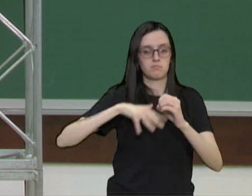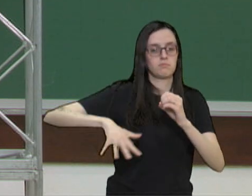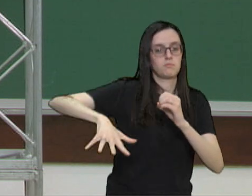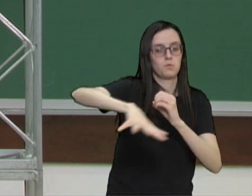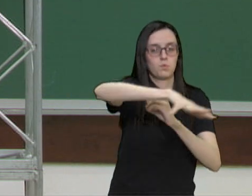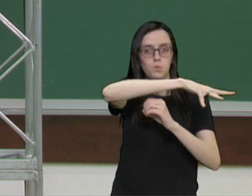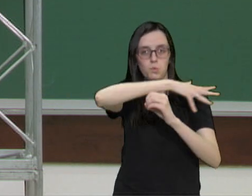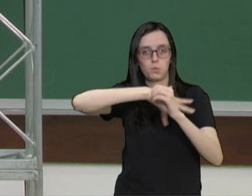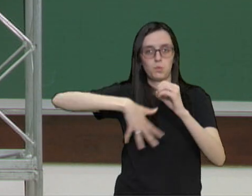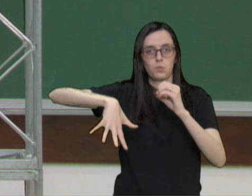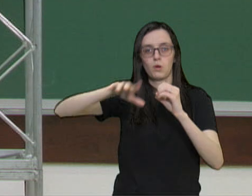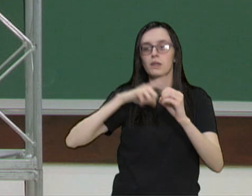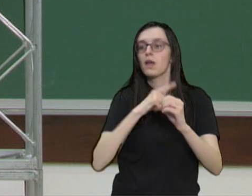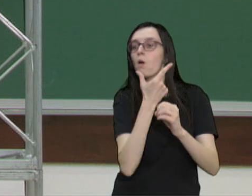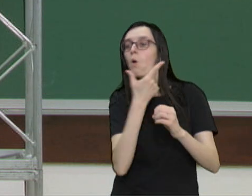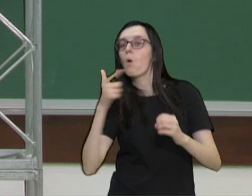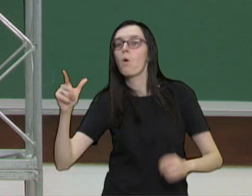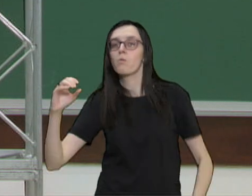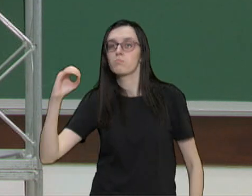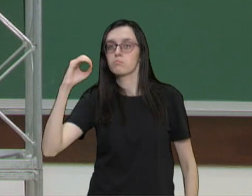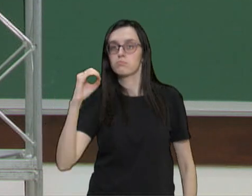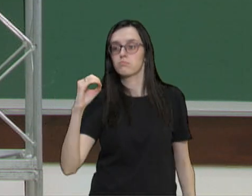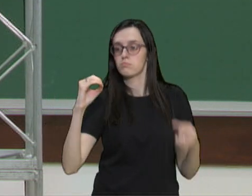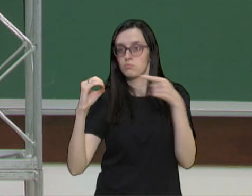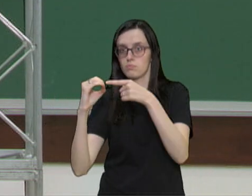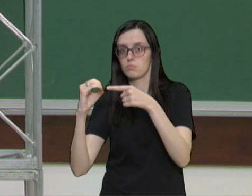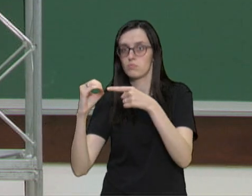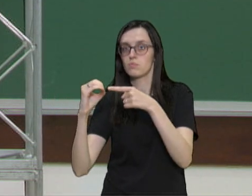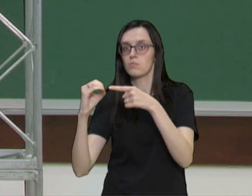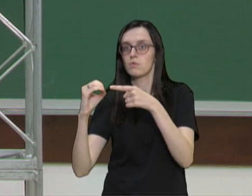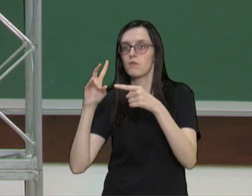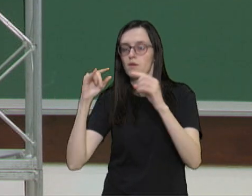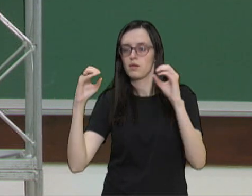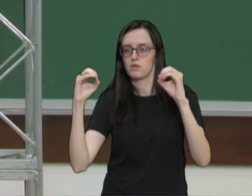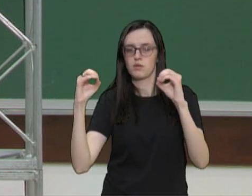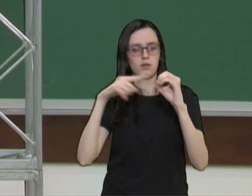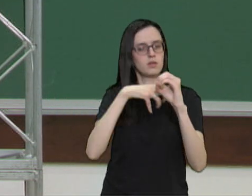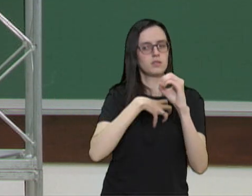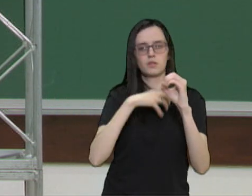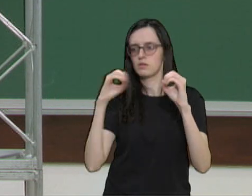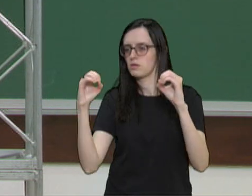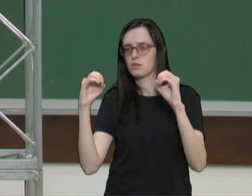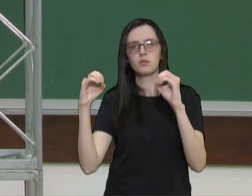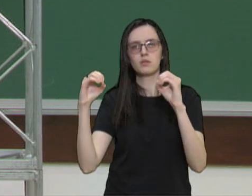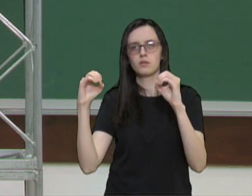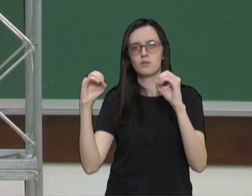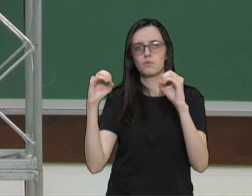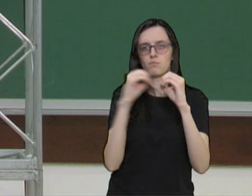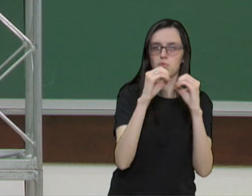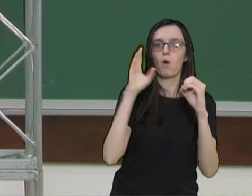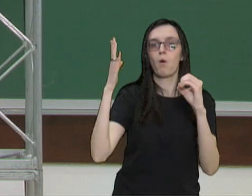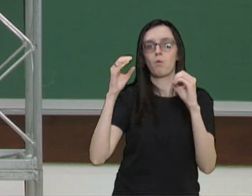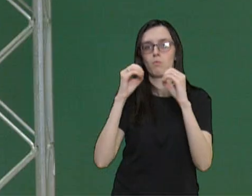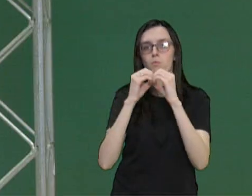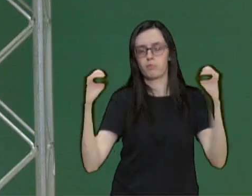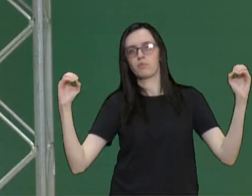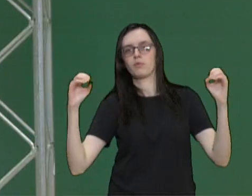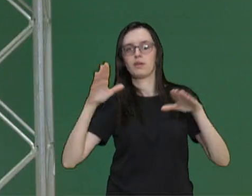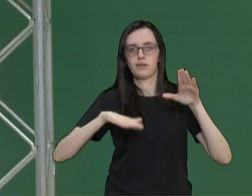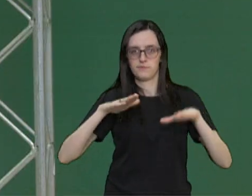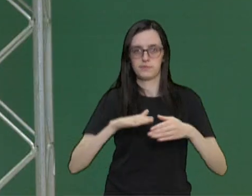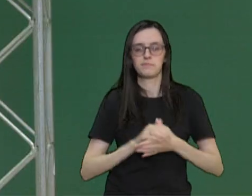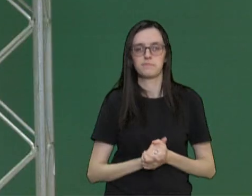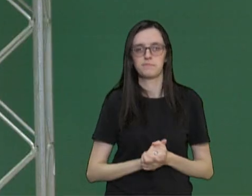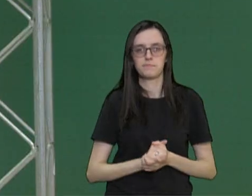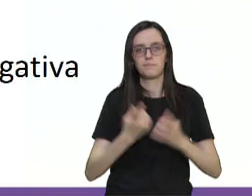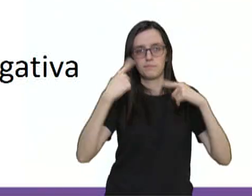elétrico estiver outra carga, essa outra carga vai sentir o campo elétrico da primeira carga, vai ser atraída ou repelida. Questão número